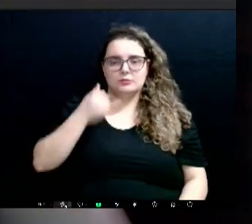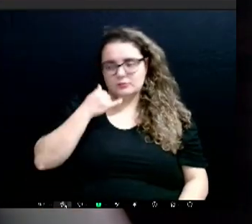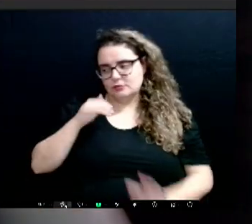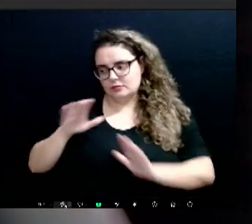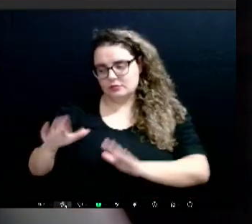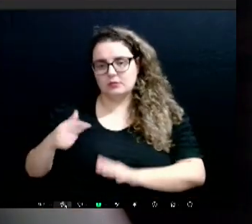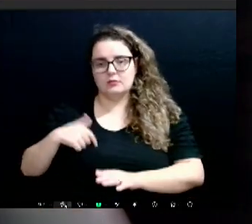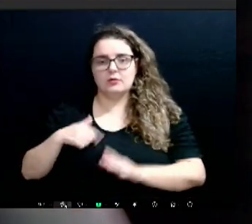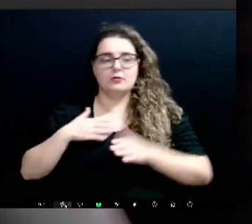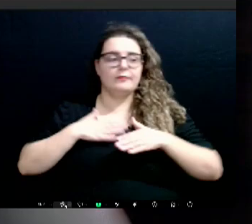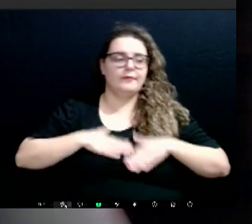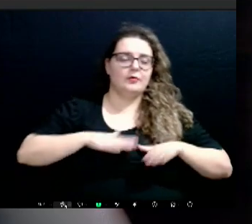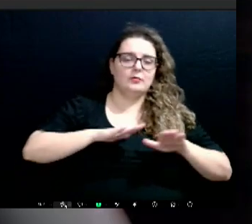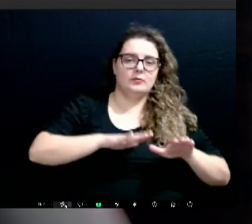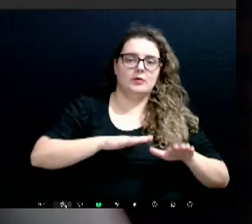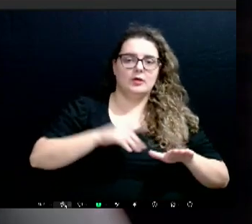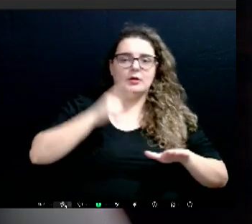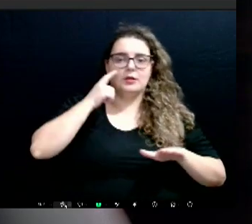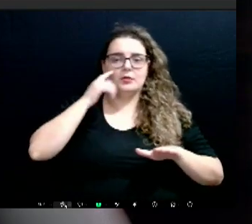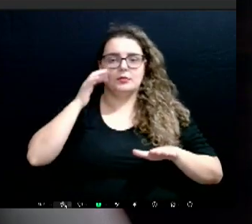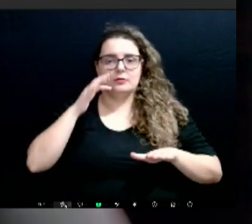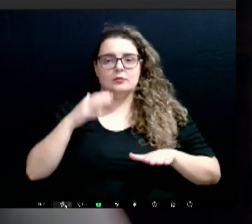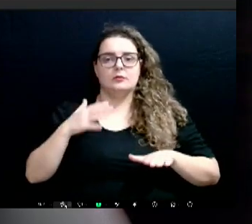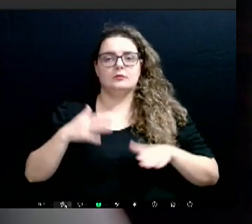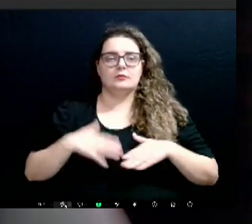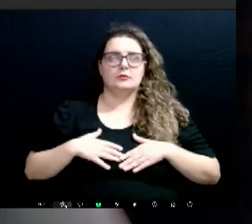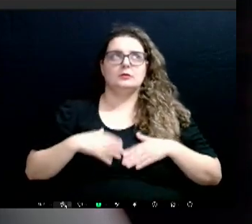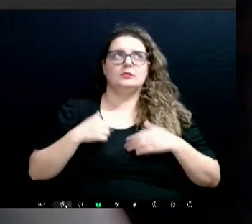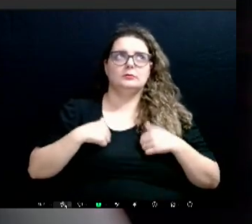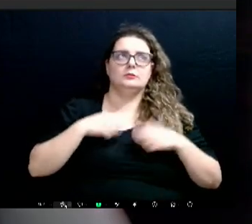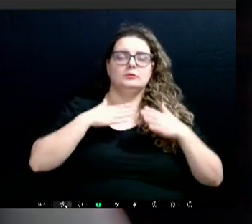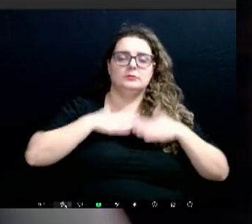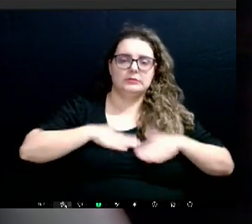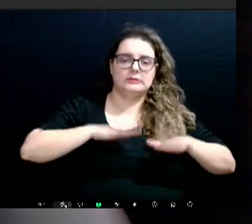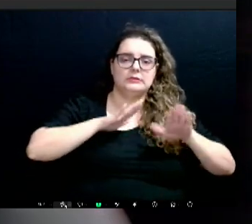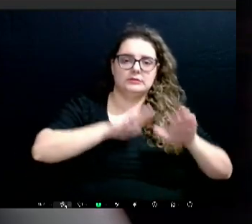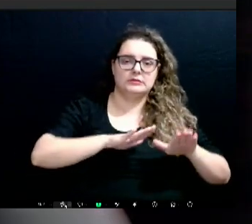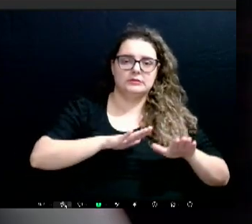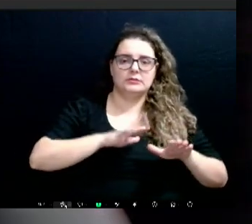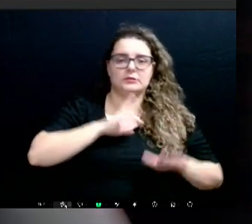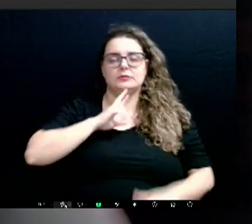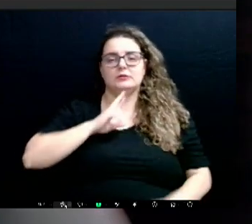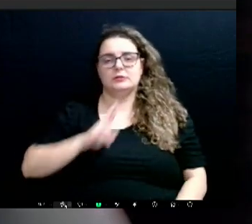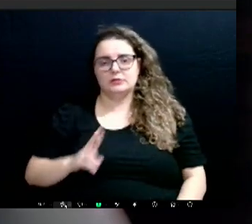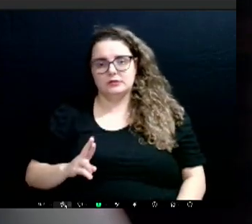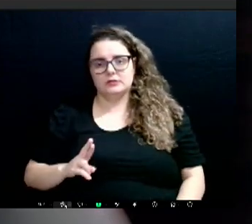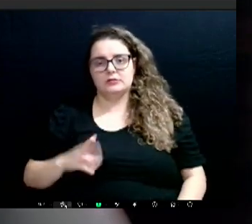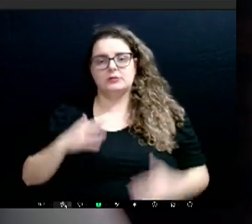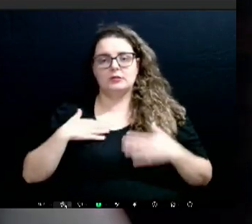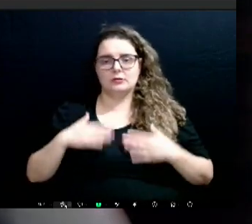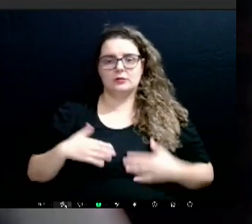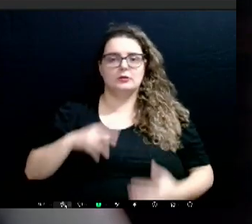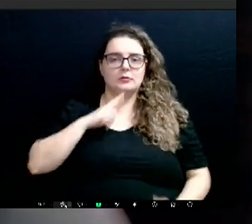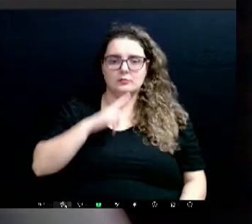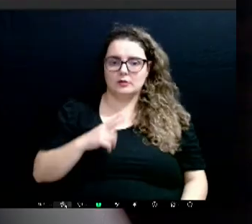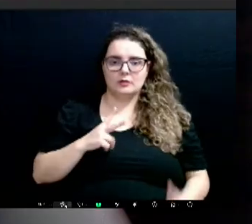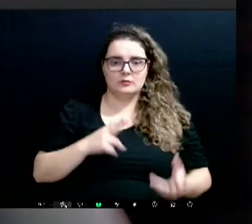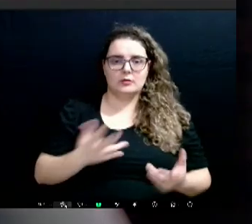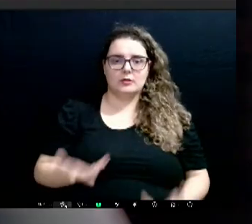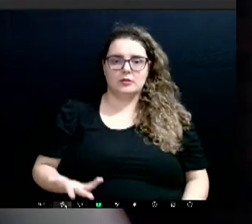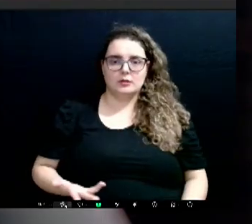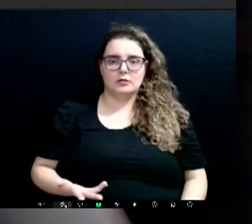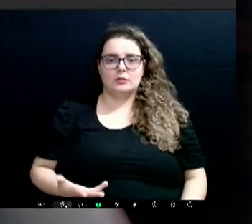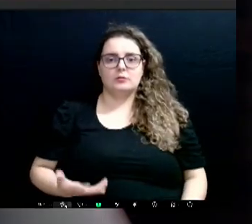seu pensamento, ele começa a entender, peraí, eu vou descansar, e ele vai responder também, seu corpo começa a responder da mesma forma, porque você começa a sentir